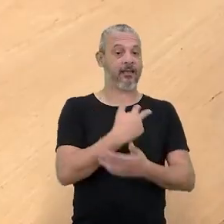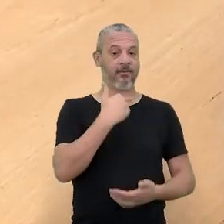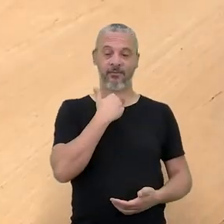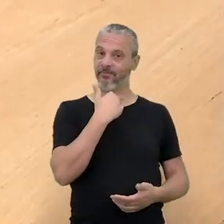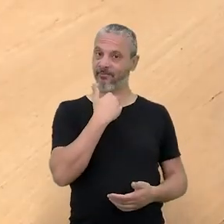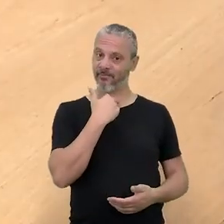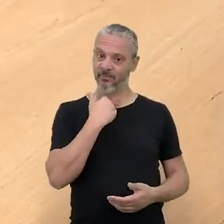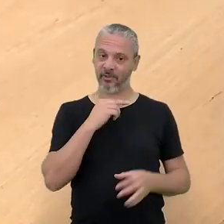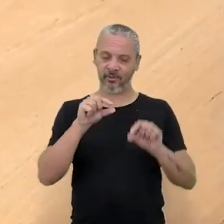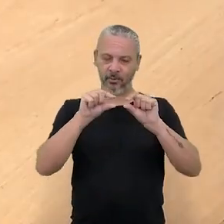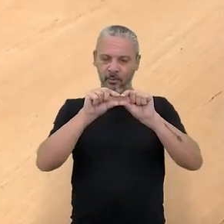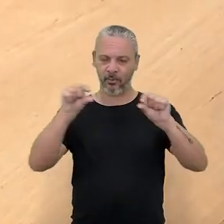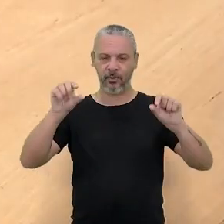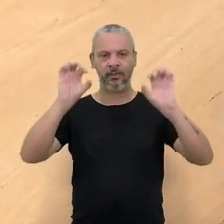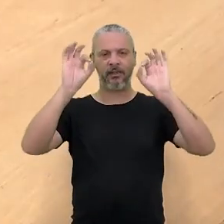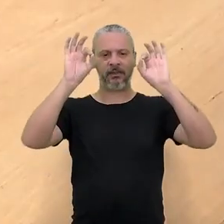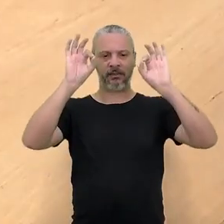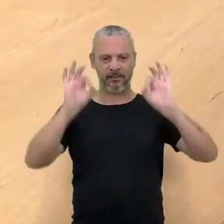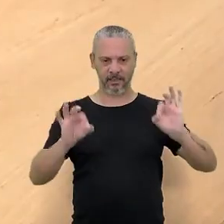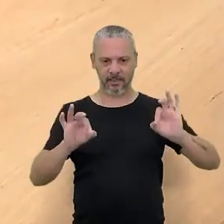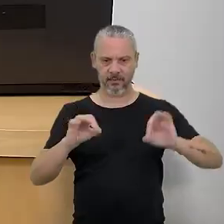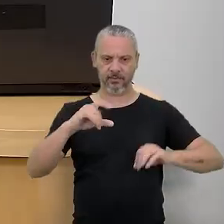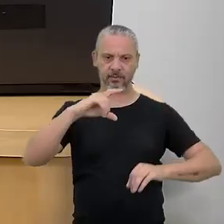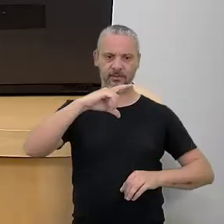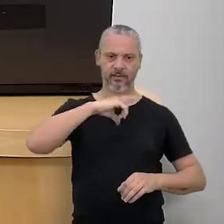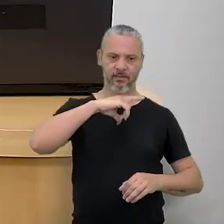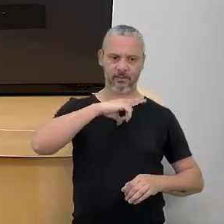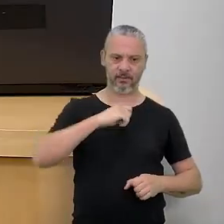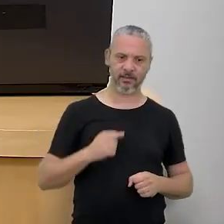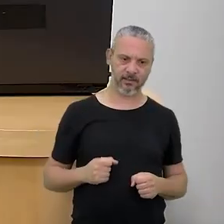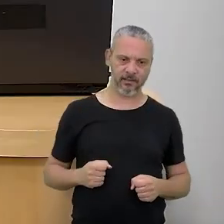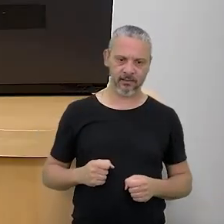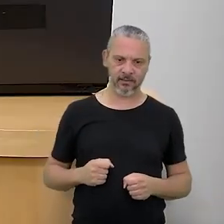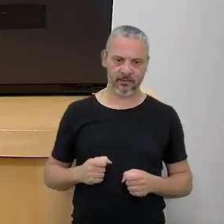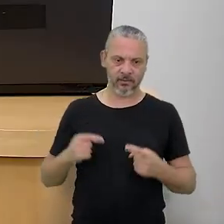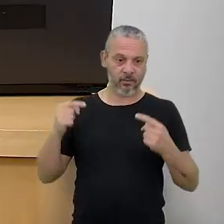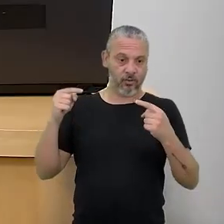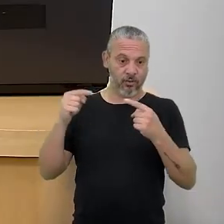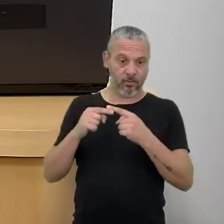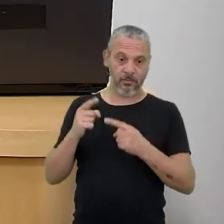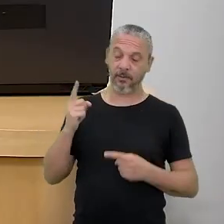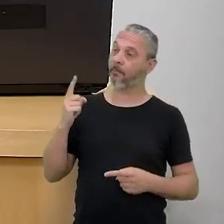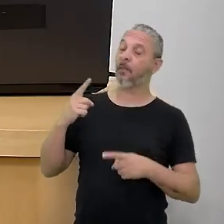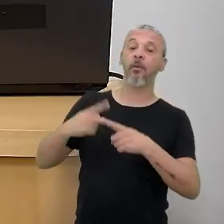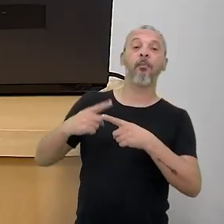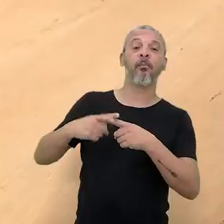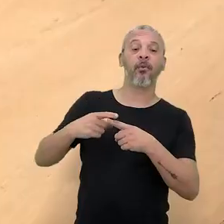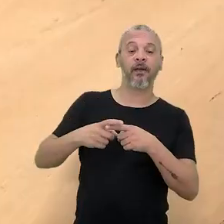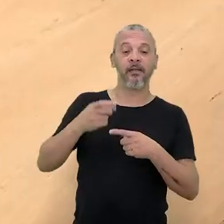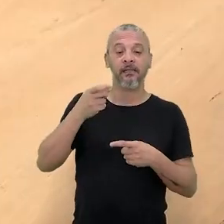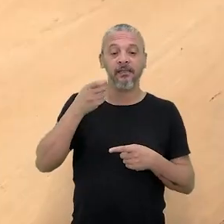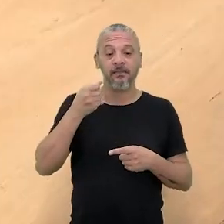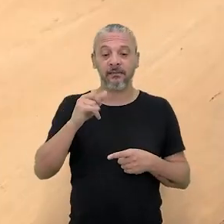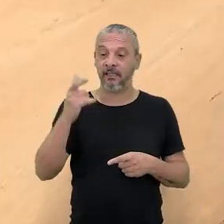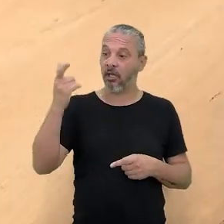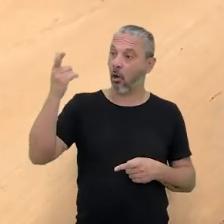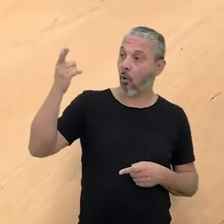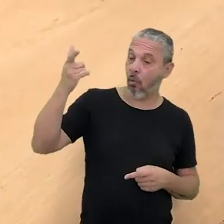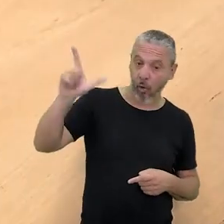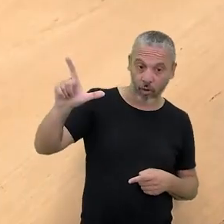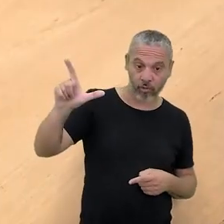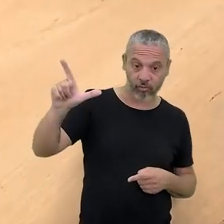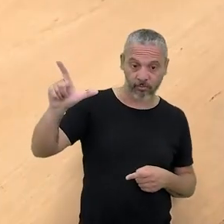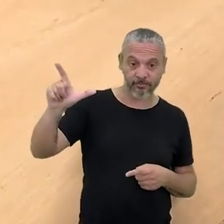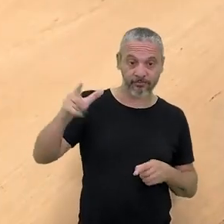errado. Eu tenho que cortar o canudo do ladinho que foi vedado. Porque se eu cortar do outro